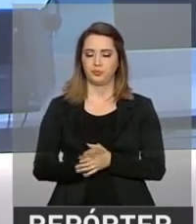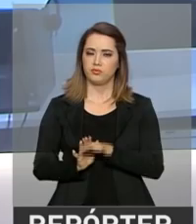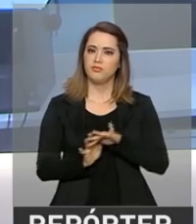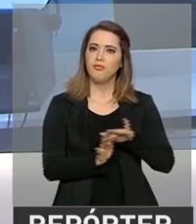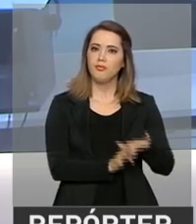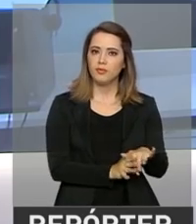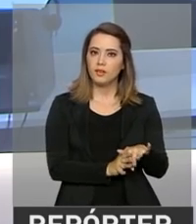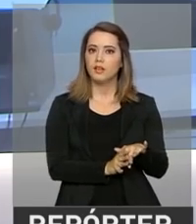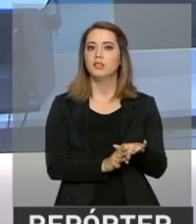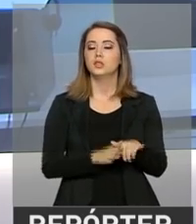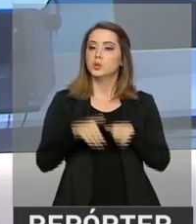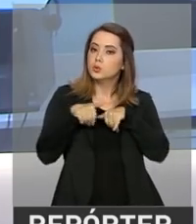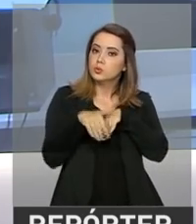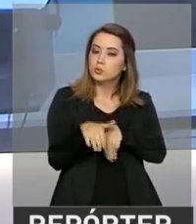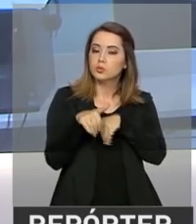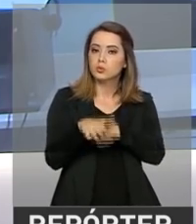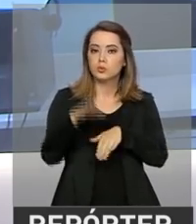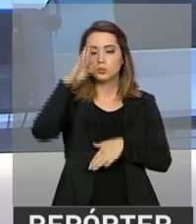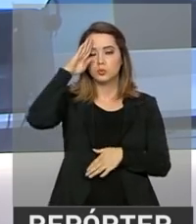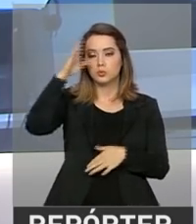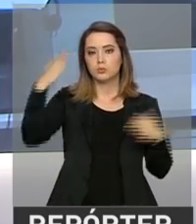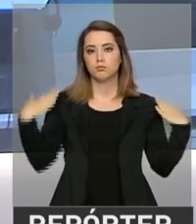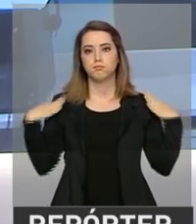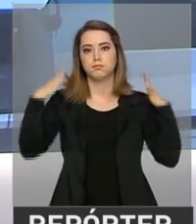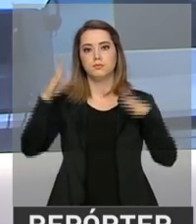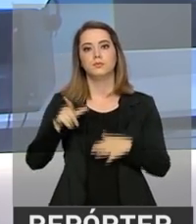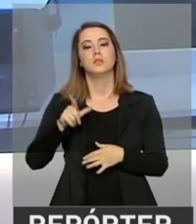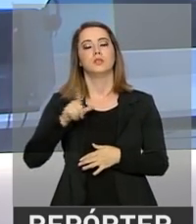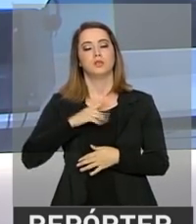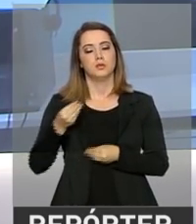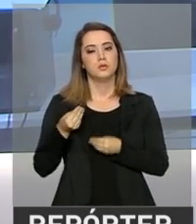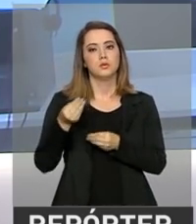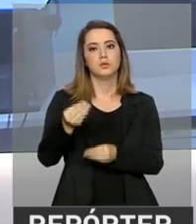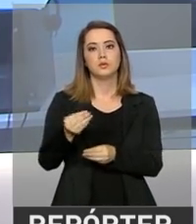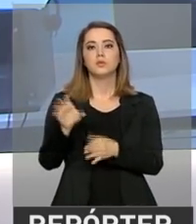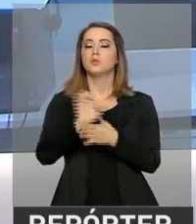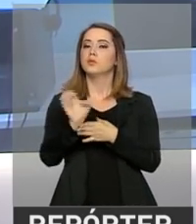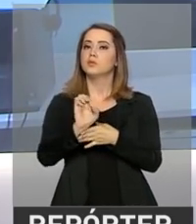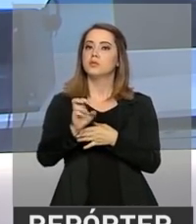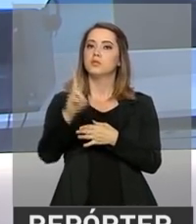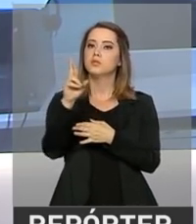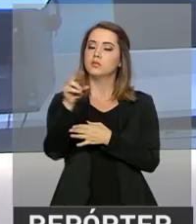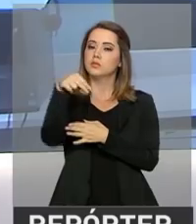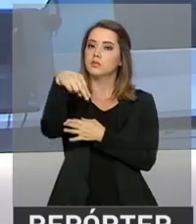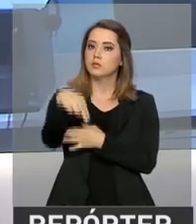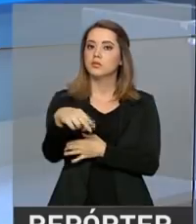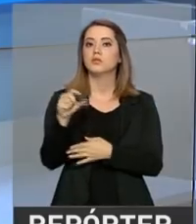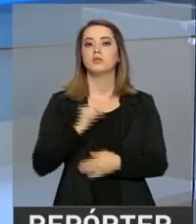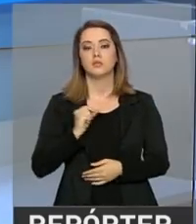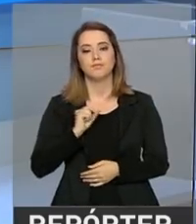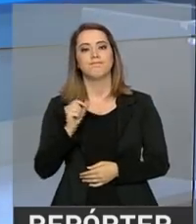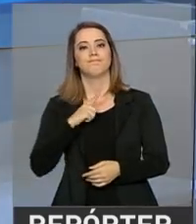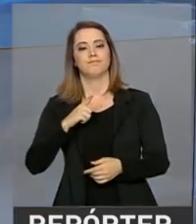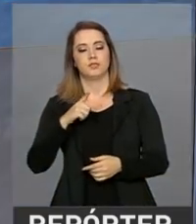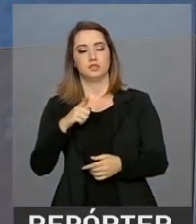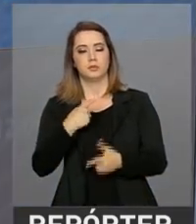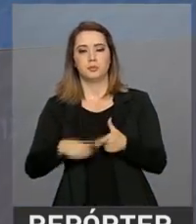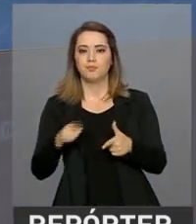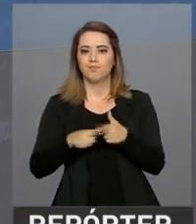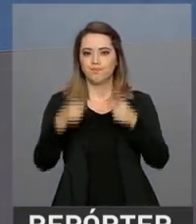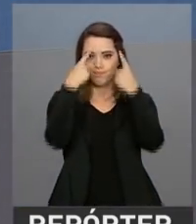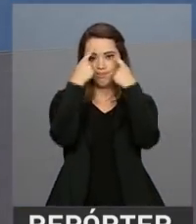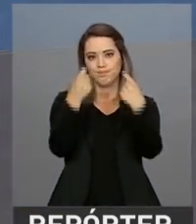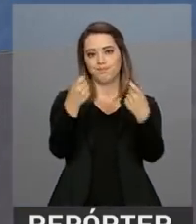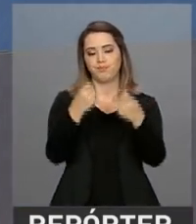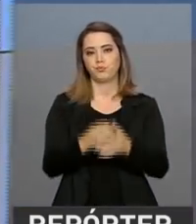Grande do Norte, onde foram registrados vários ataques a carros, ônibus e prédios públicos. Vamos saber os detalhes com